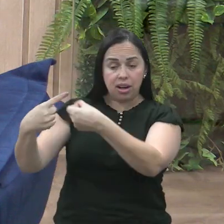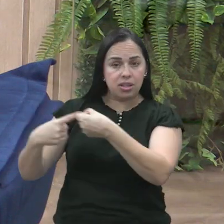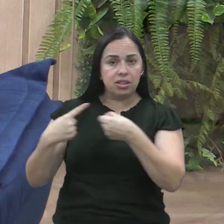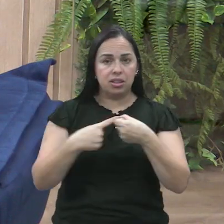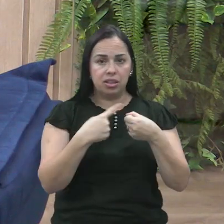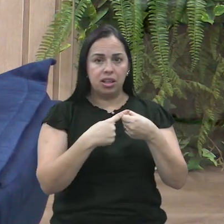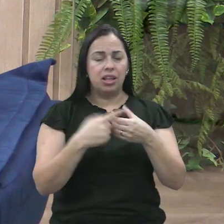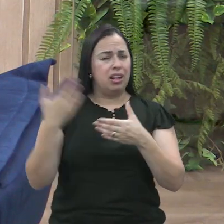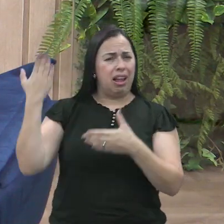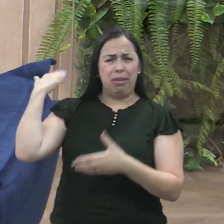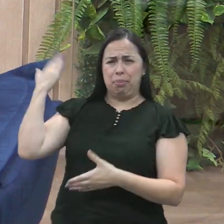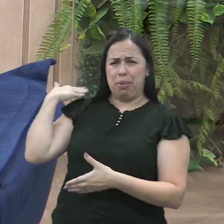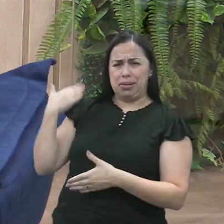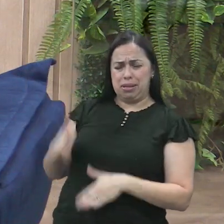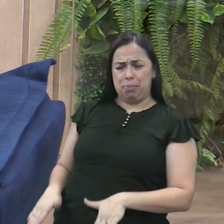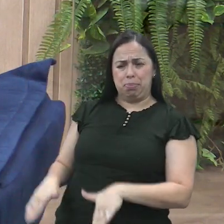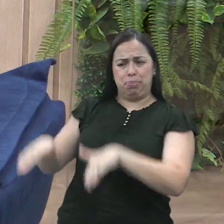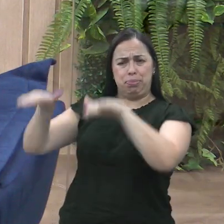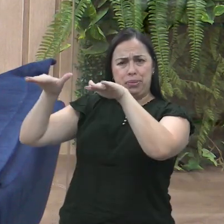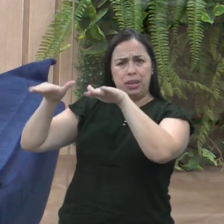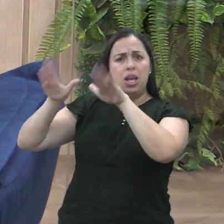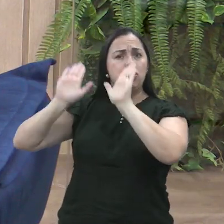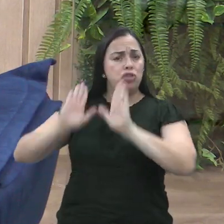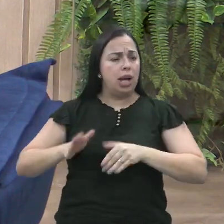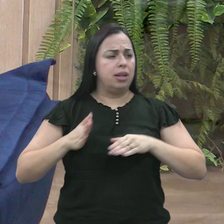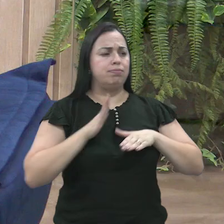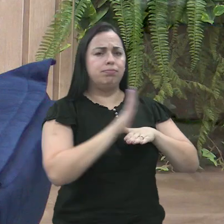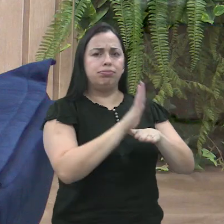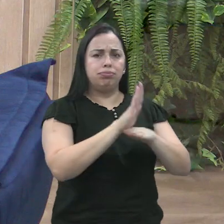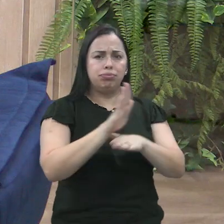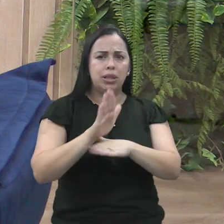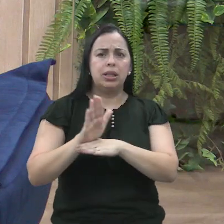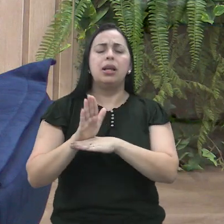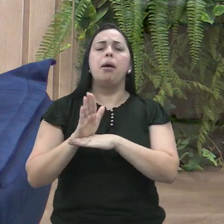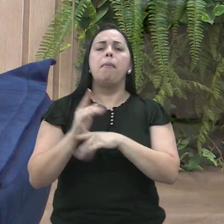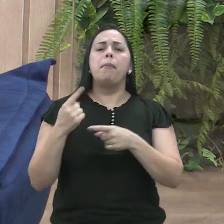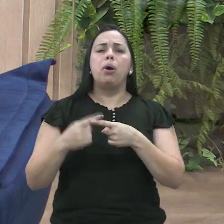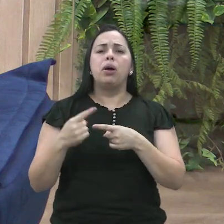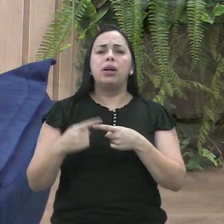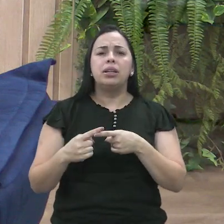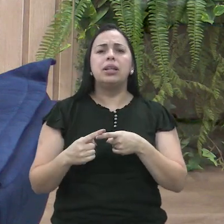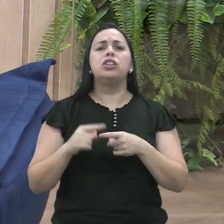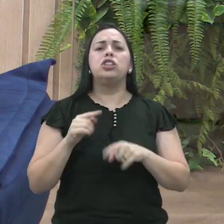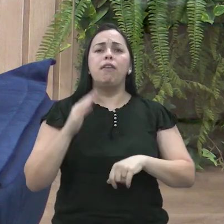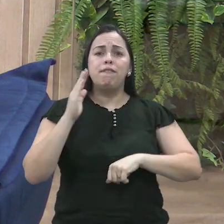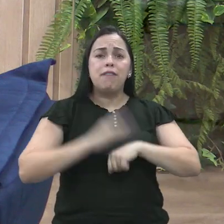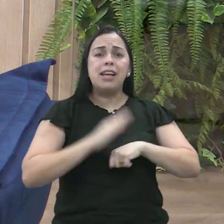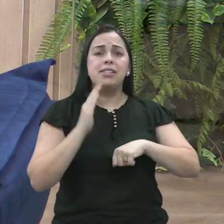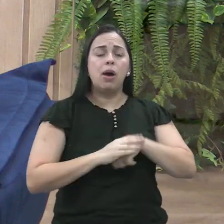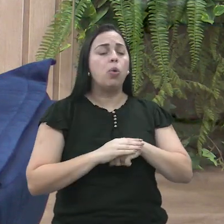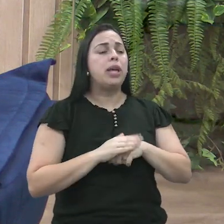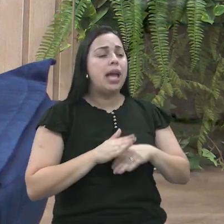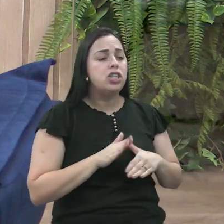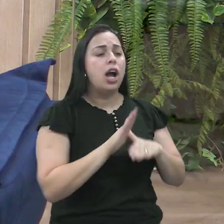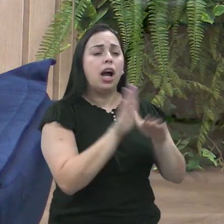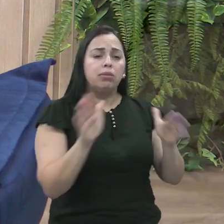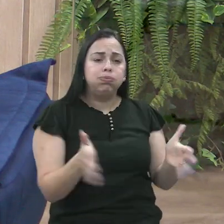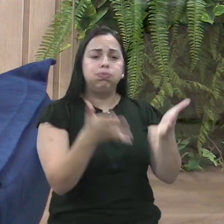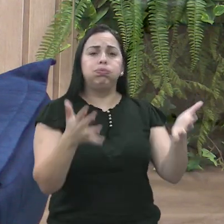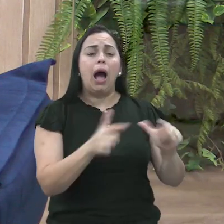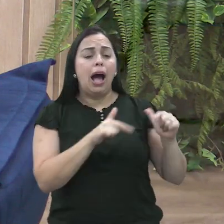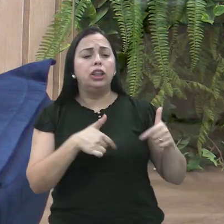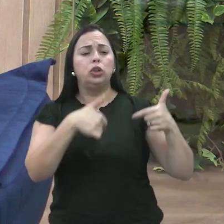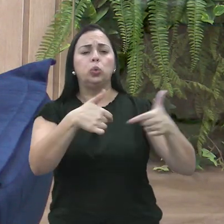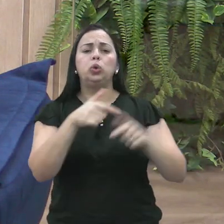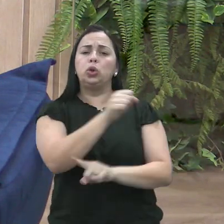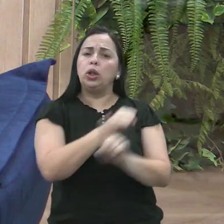comunitárias todas, em várias cidades aqui da região, desde os tempos da minha infância em Minas, mas depois aqui eu trouxe toda essa experiência